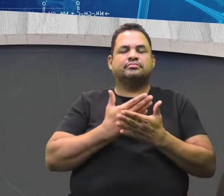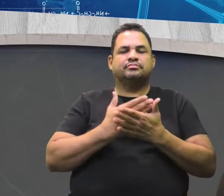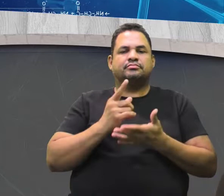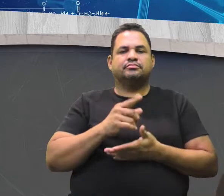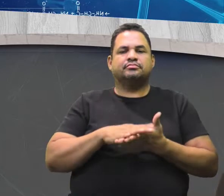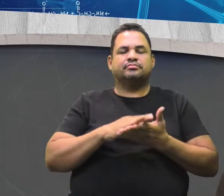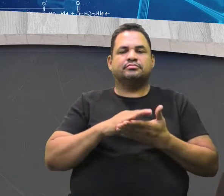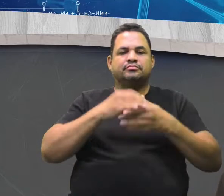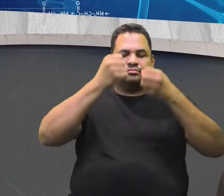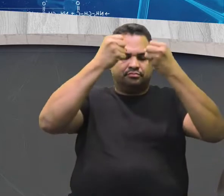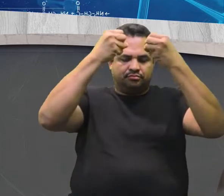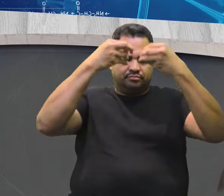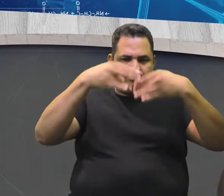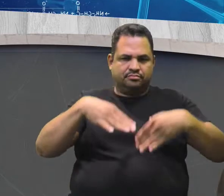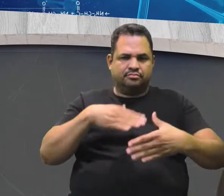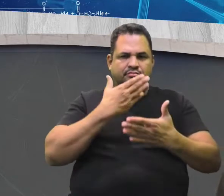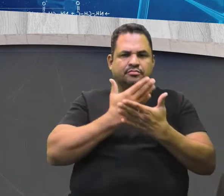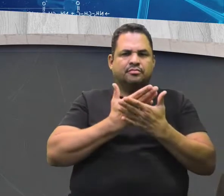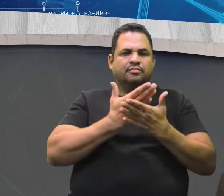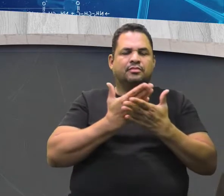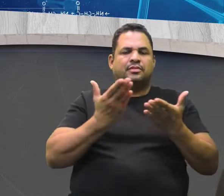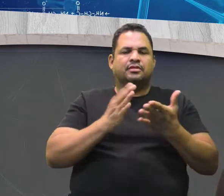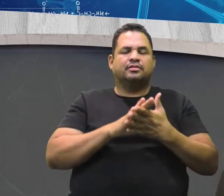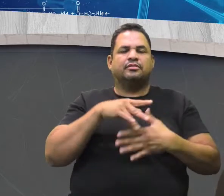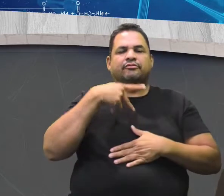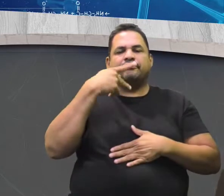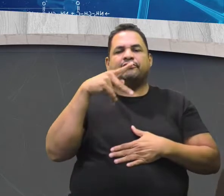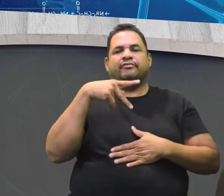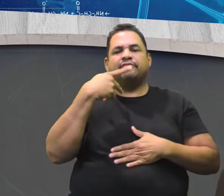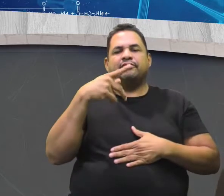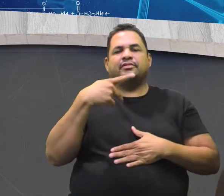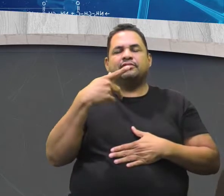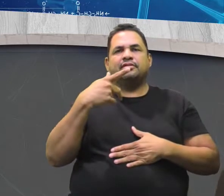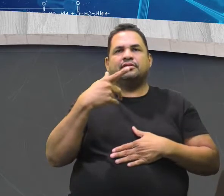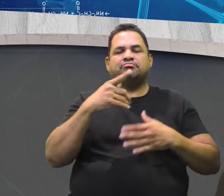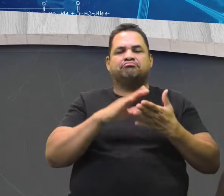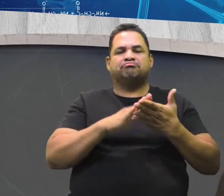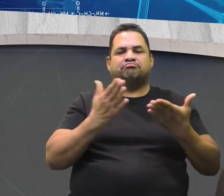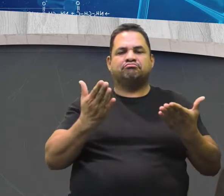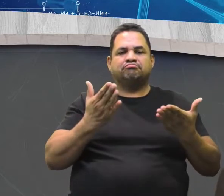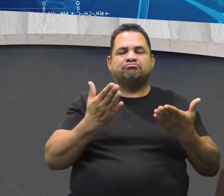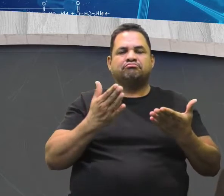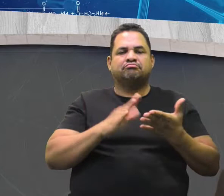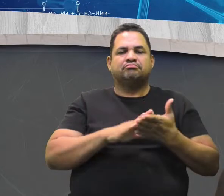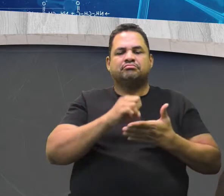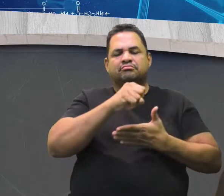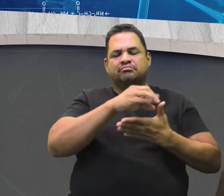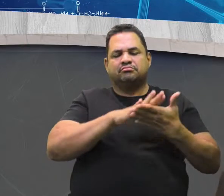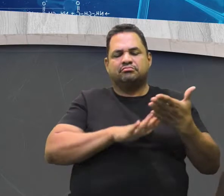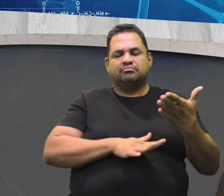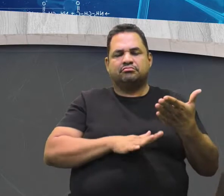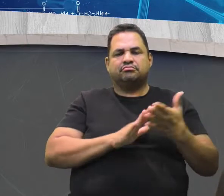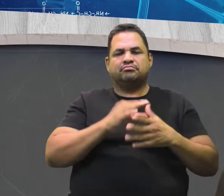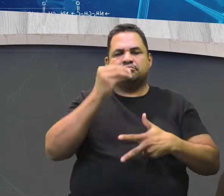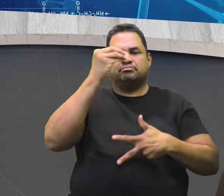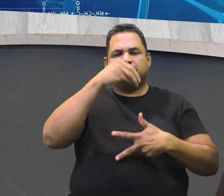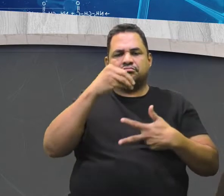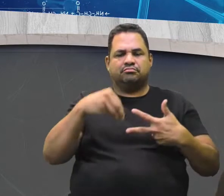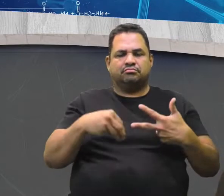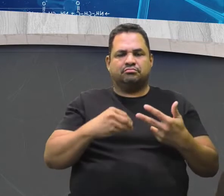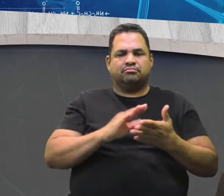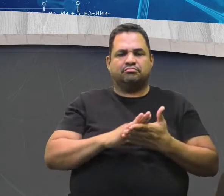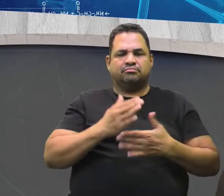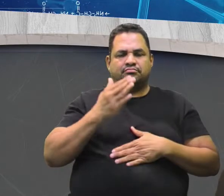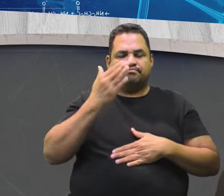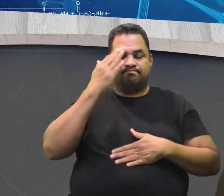nós vamos trabalhar em forma de aulão, comentando várias questões do Enem. E você aproveite